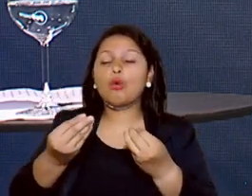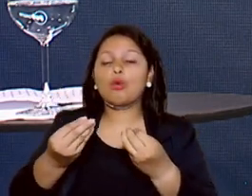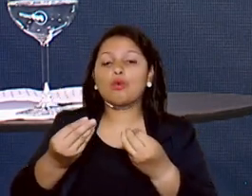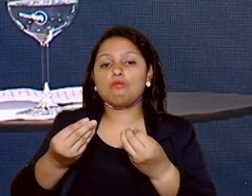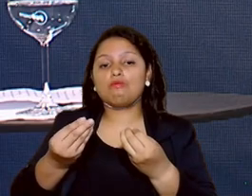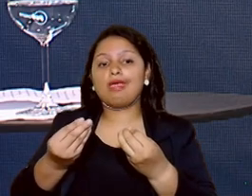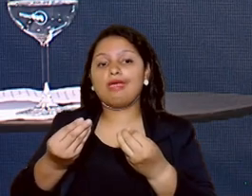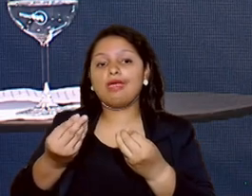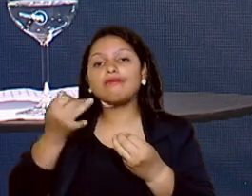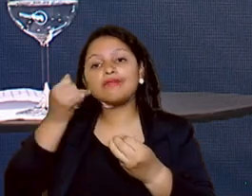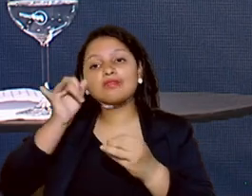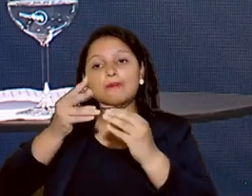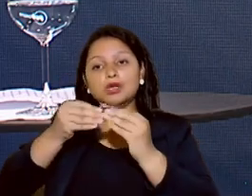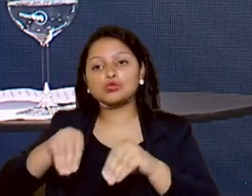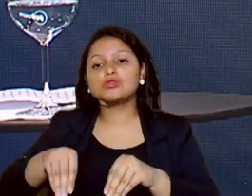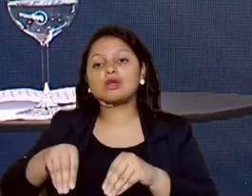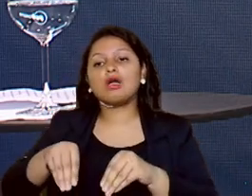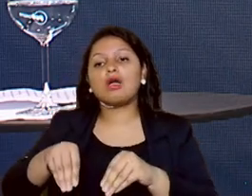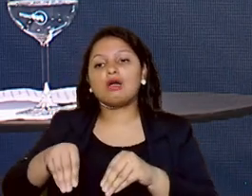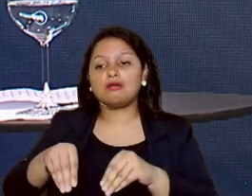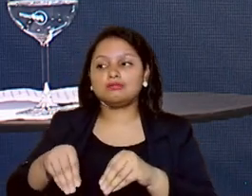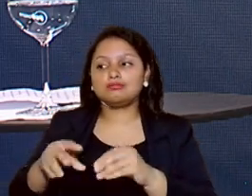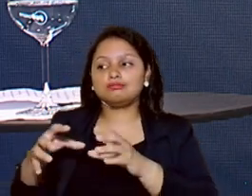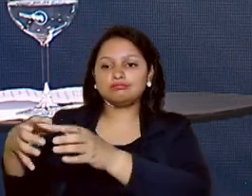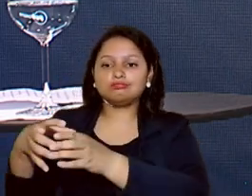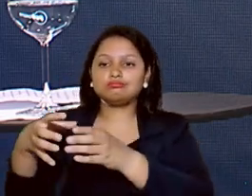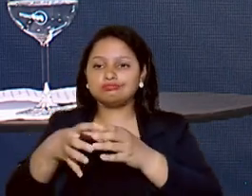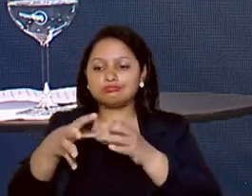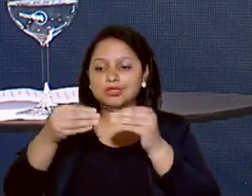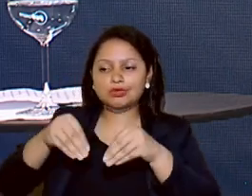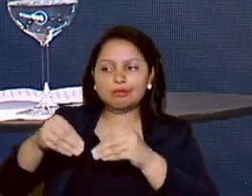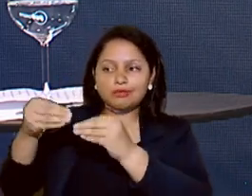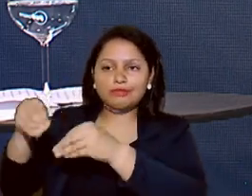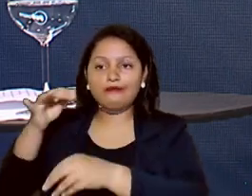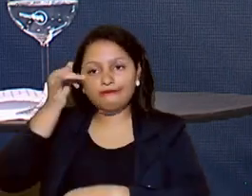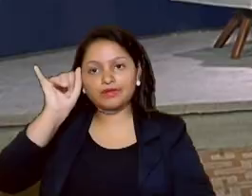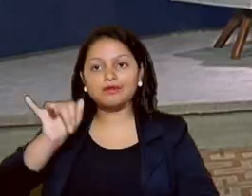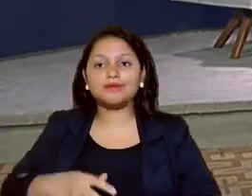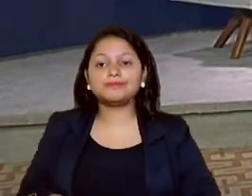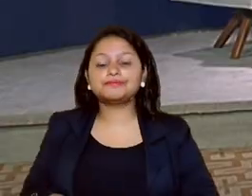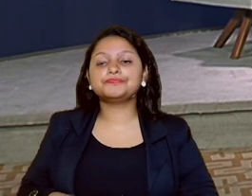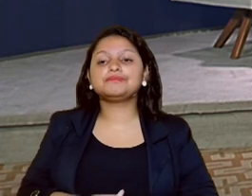com a política comercial do Âncora seja com as questões financeiras do PME